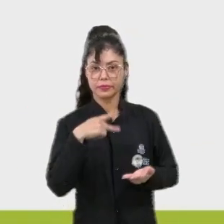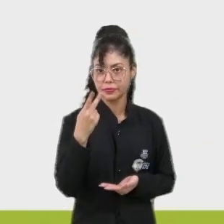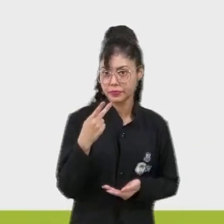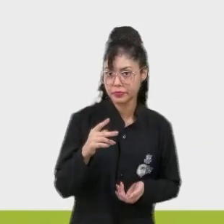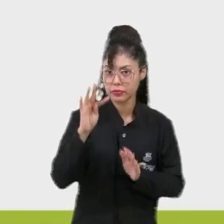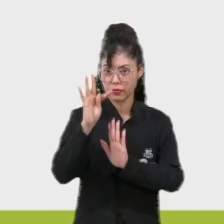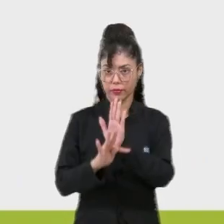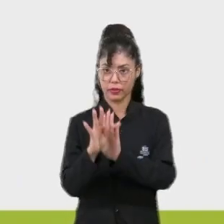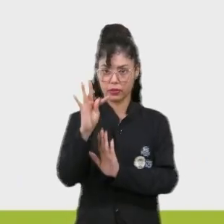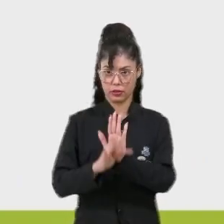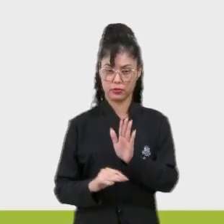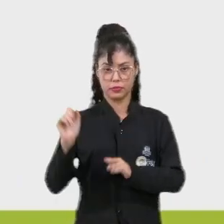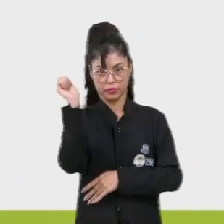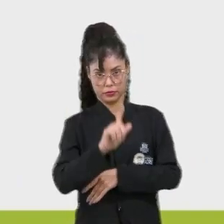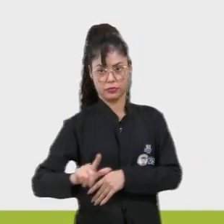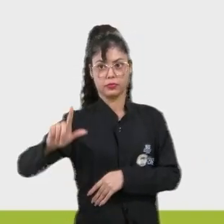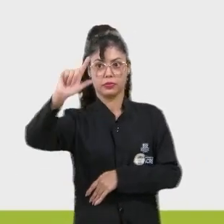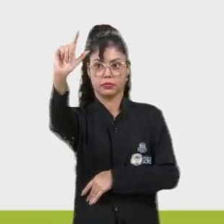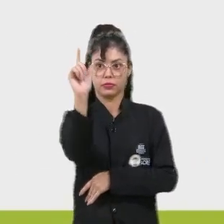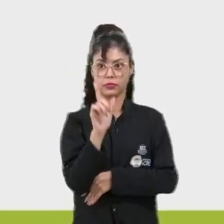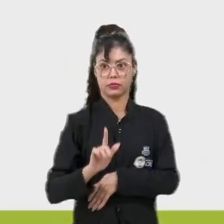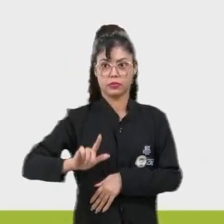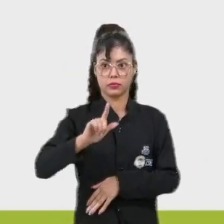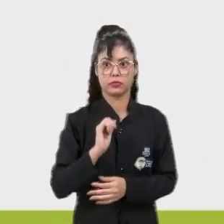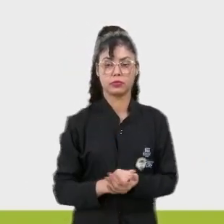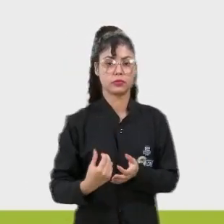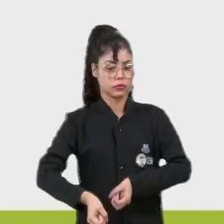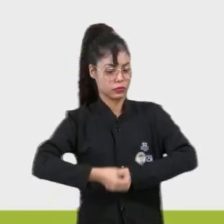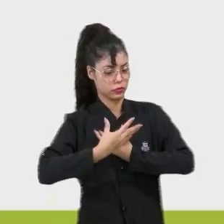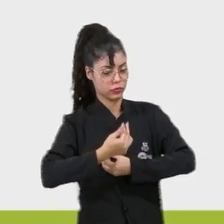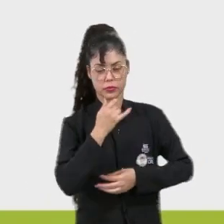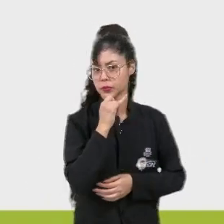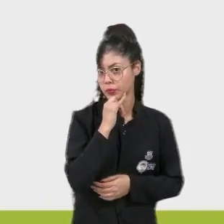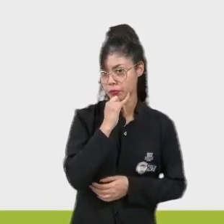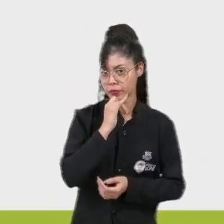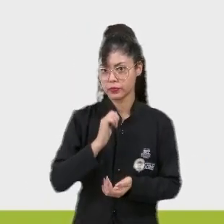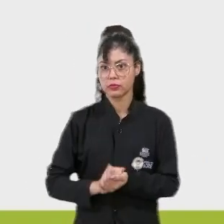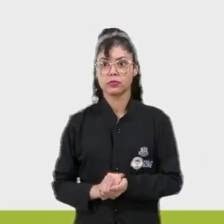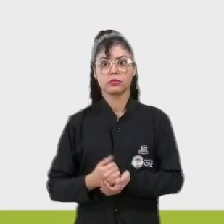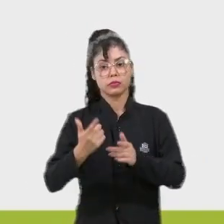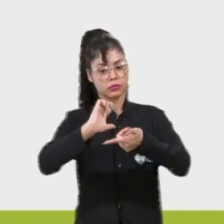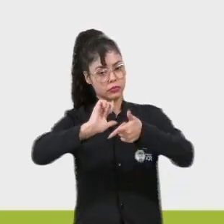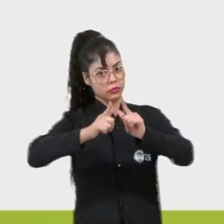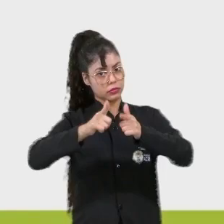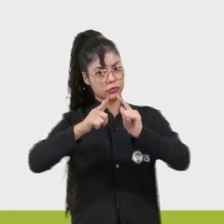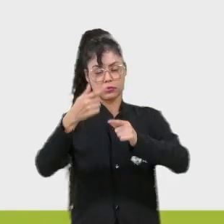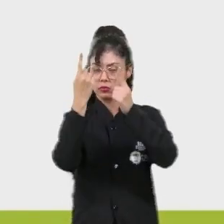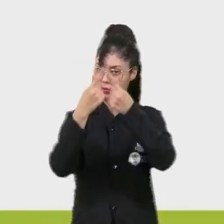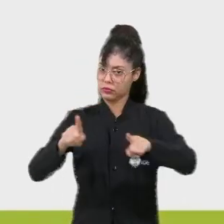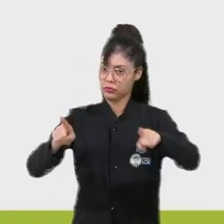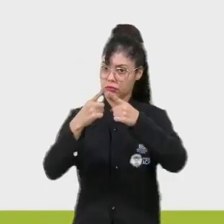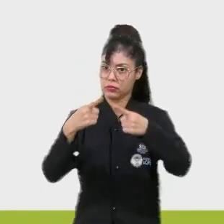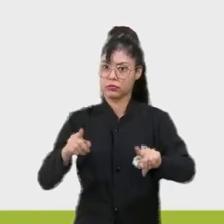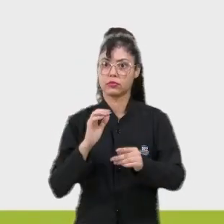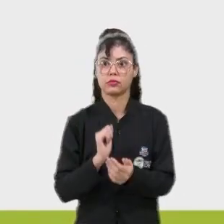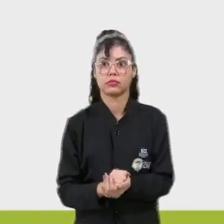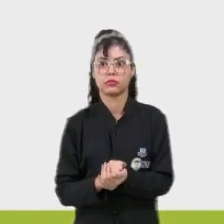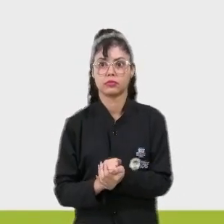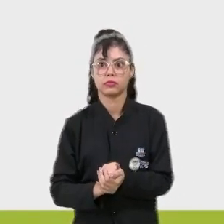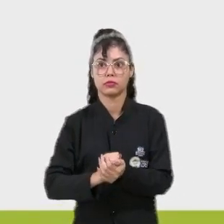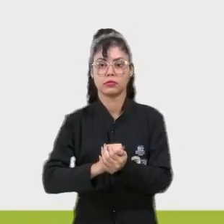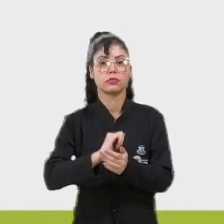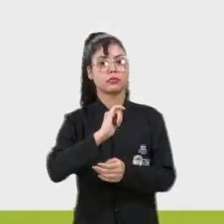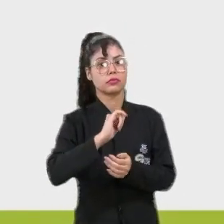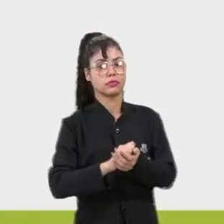do texto literário, de um poema, por exemplo, de uma letra de música, de uma charge, de